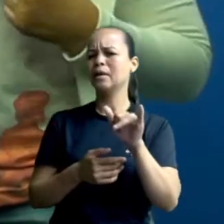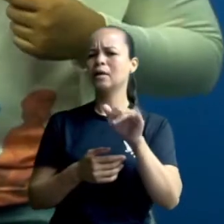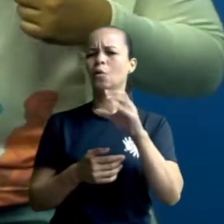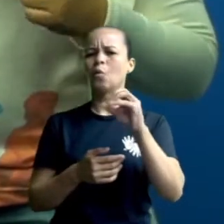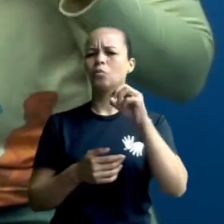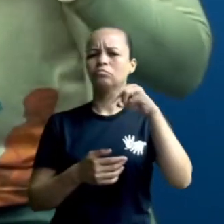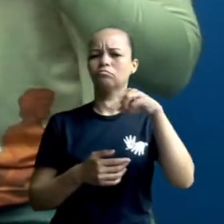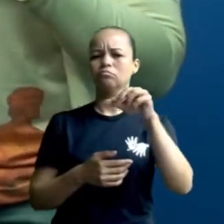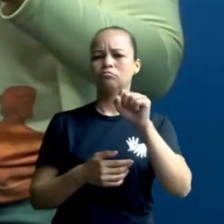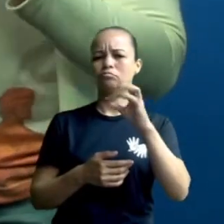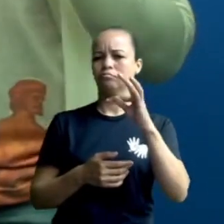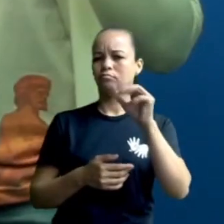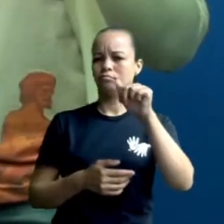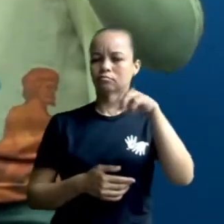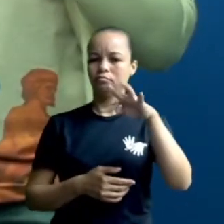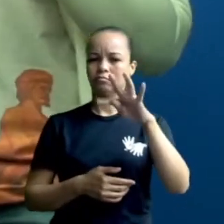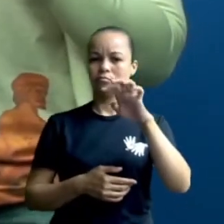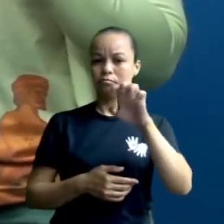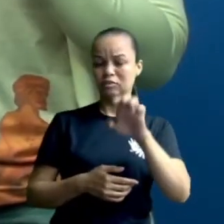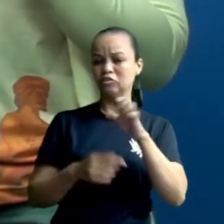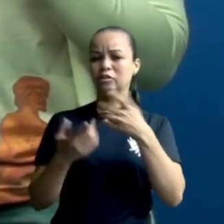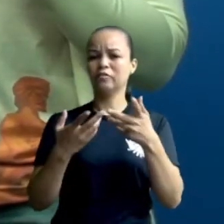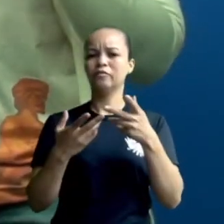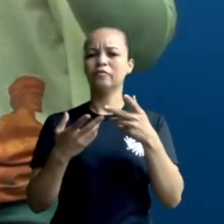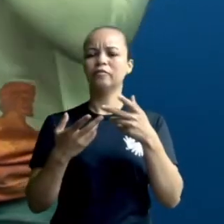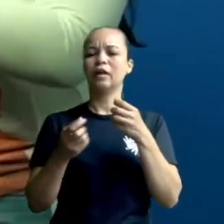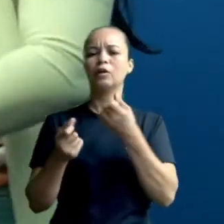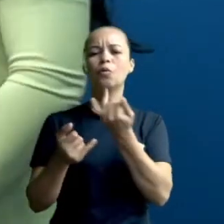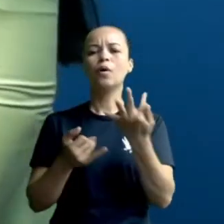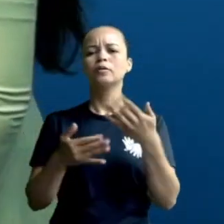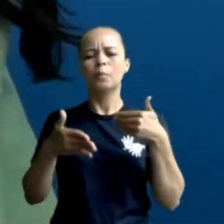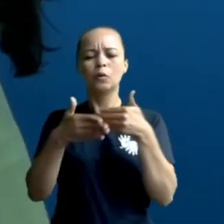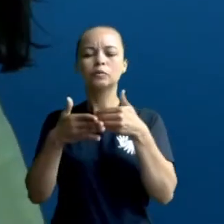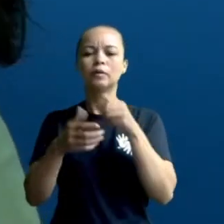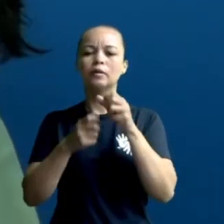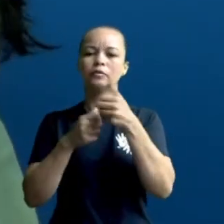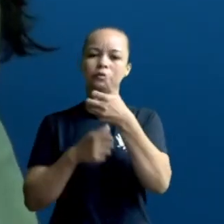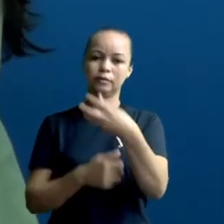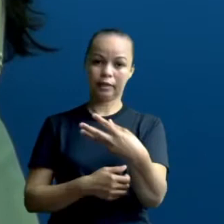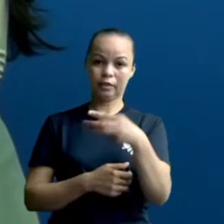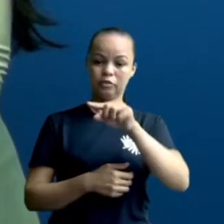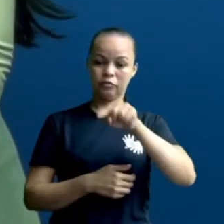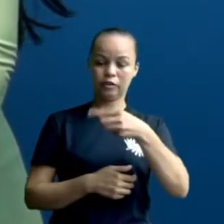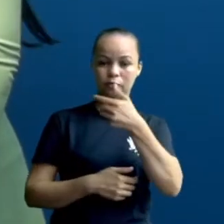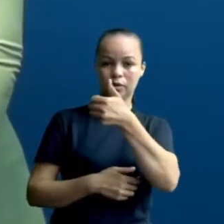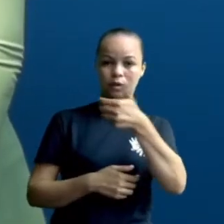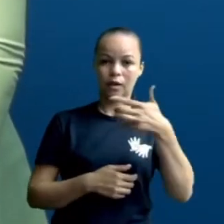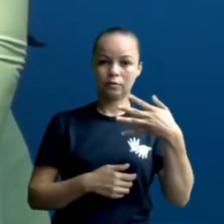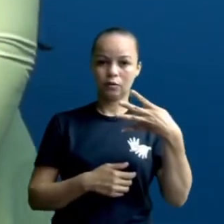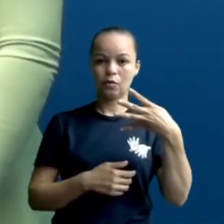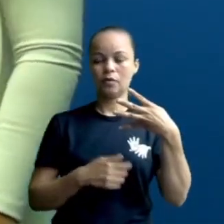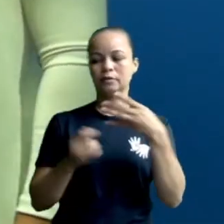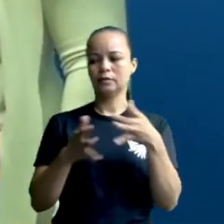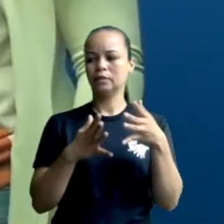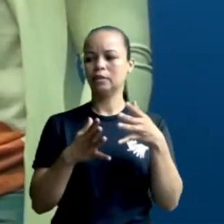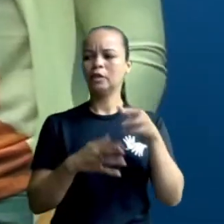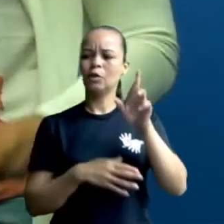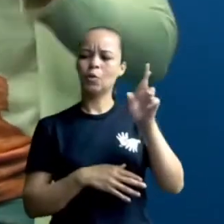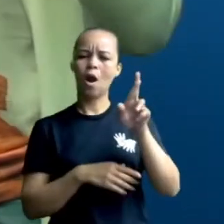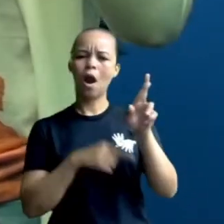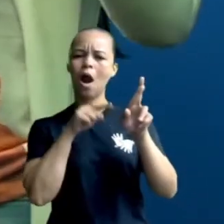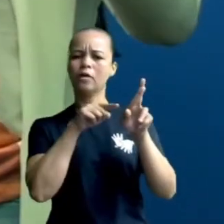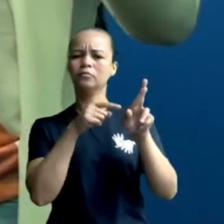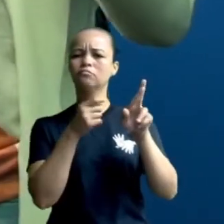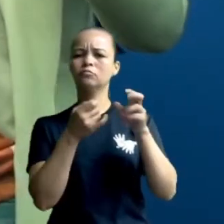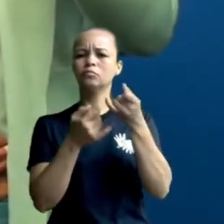Essa constante vale 3,14. E o meu raio? Olha o meu raio aqui. Meu raio vale